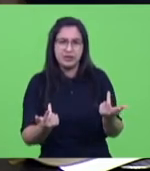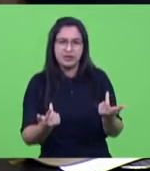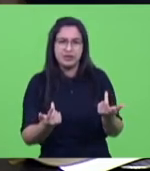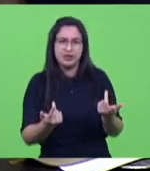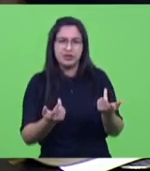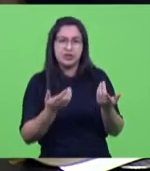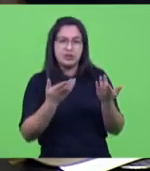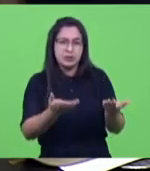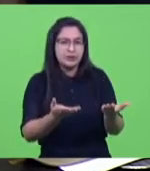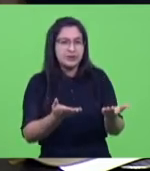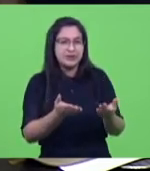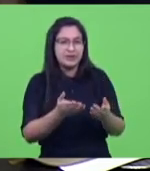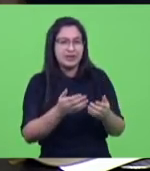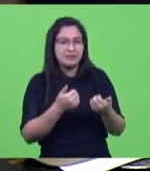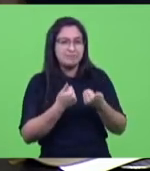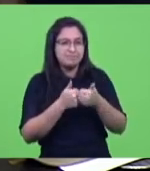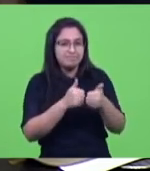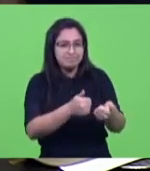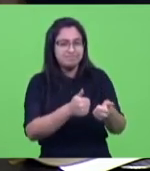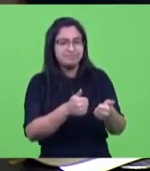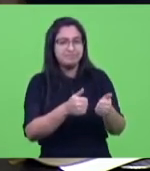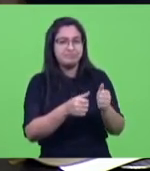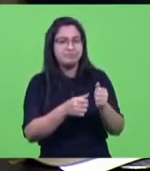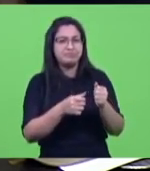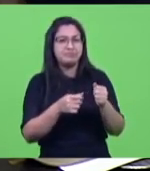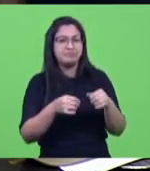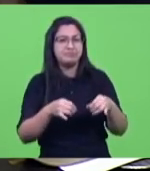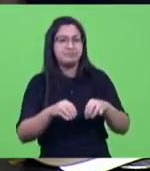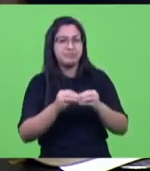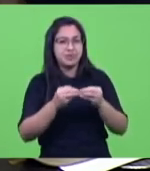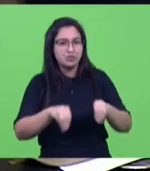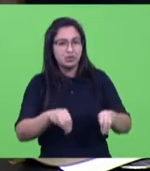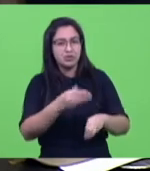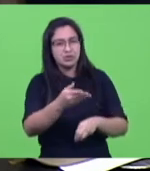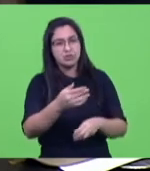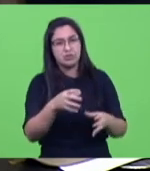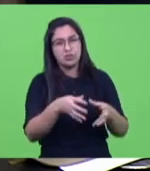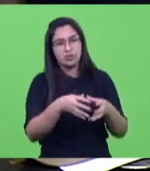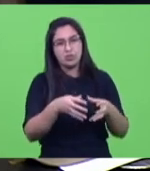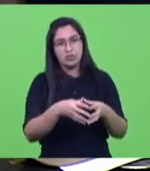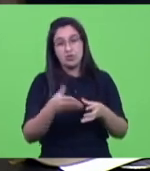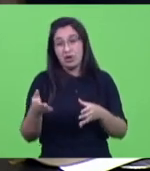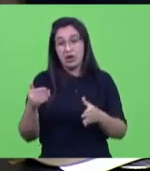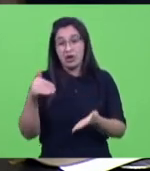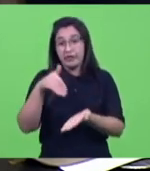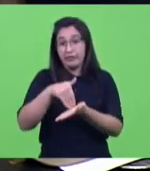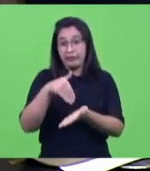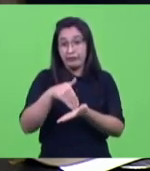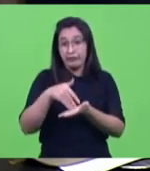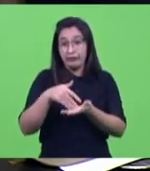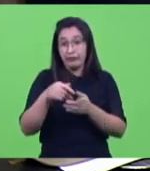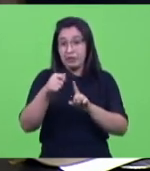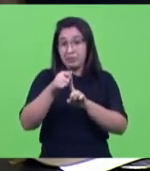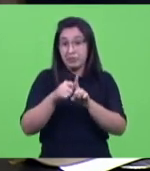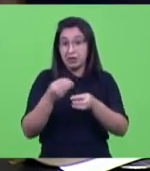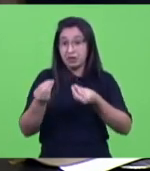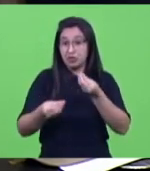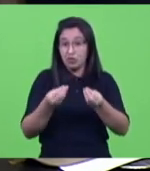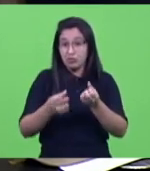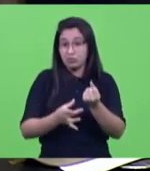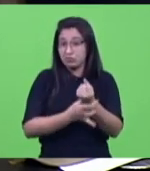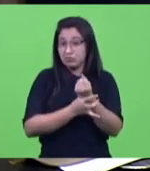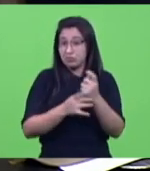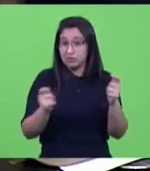setor, têm o seu salário garantido no final do mês. Eles têm a sua vida garantida, eles têm segurança, enquanto o outro